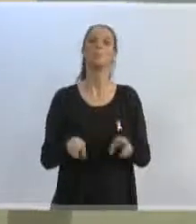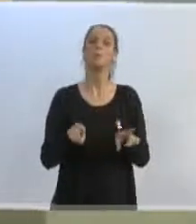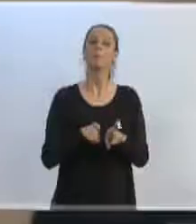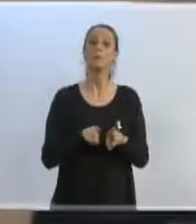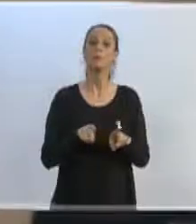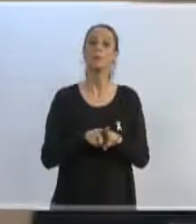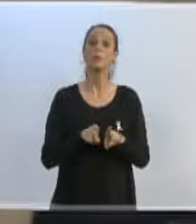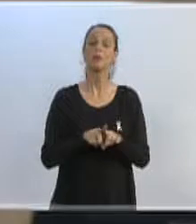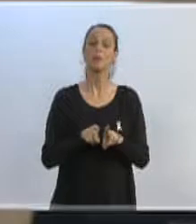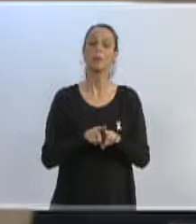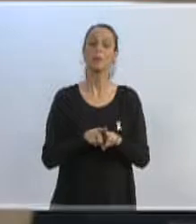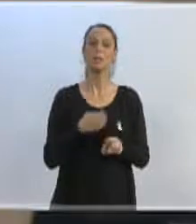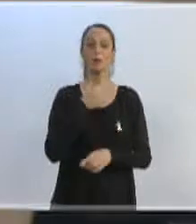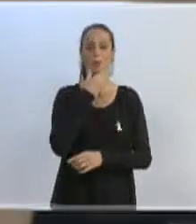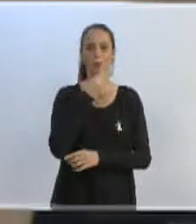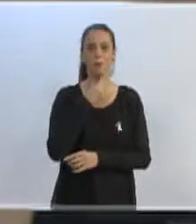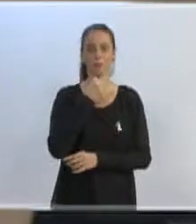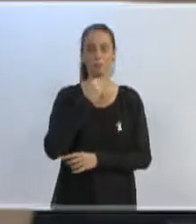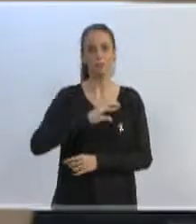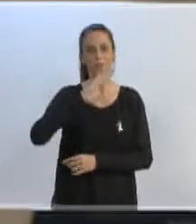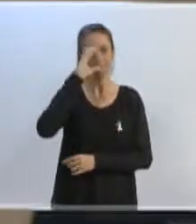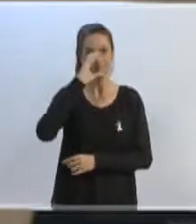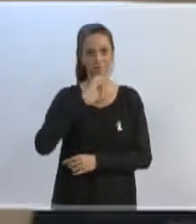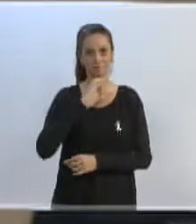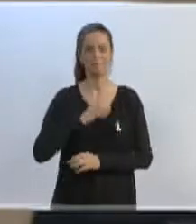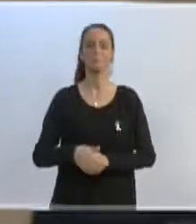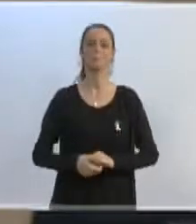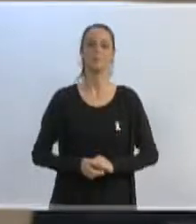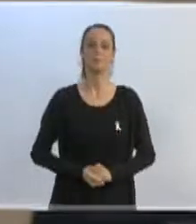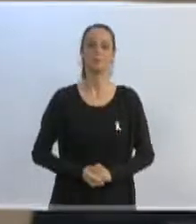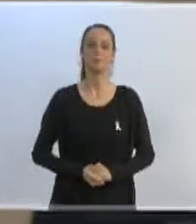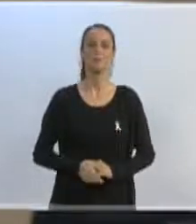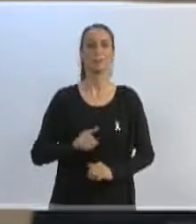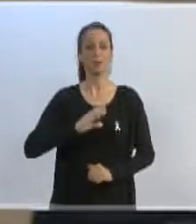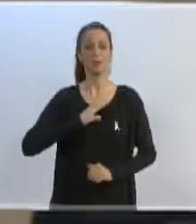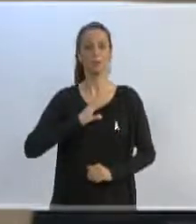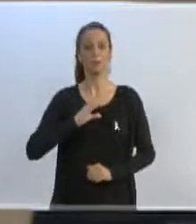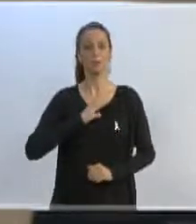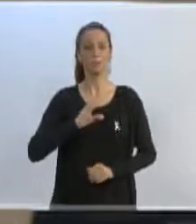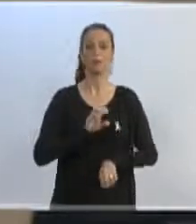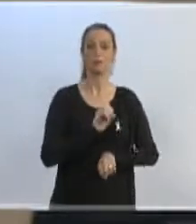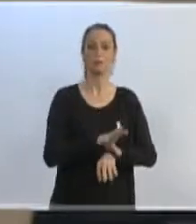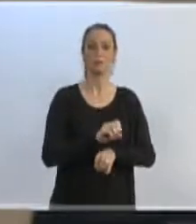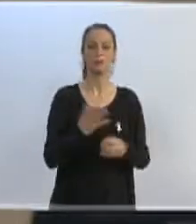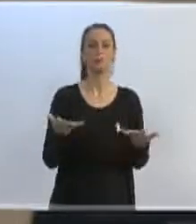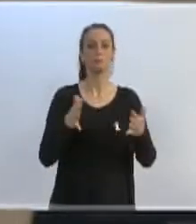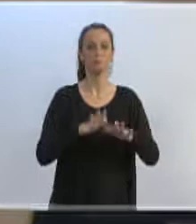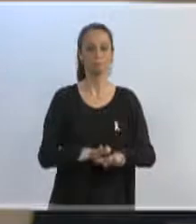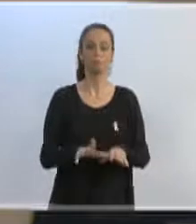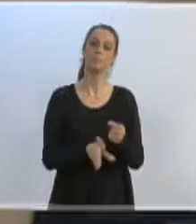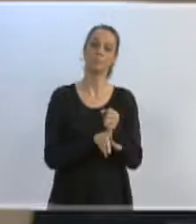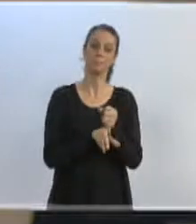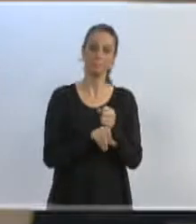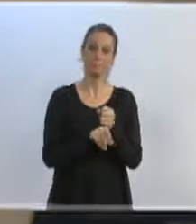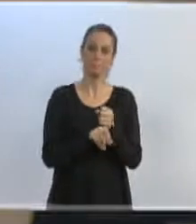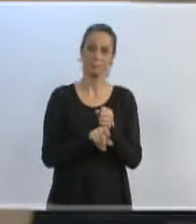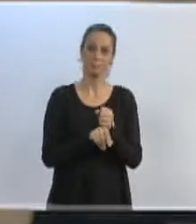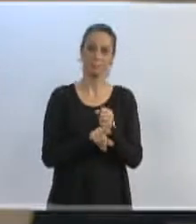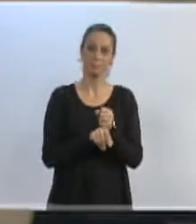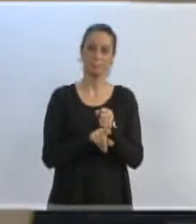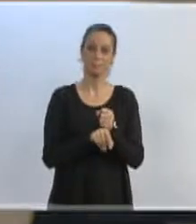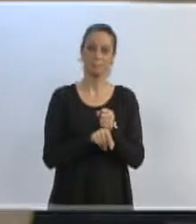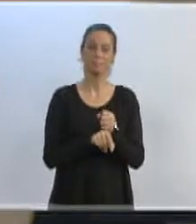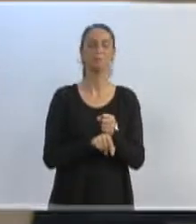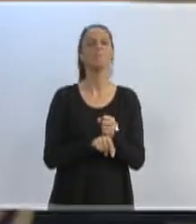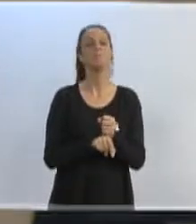senhor Charles Deni Beltz, coordenador de Educação Inclusiva da Secretaria Municipal de Educação,